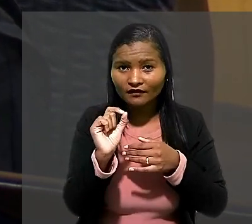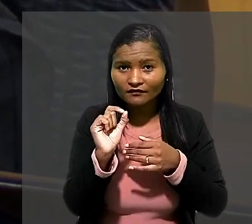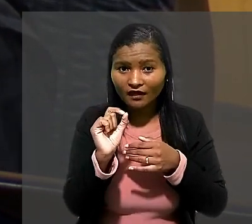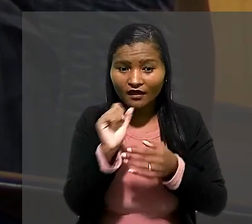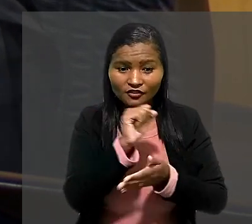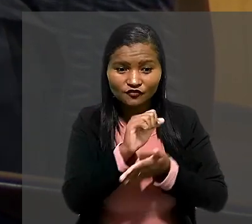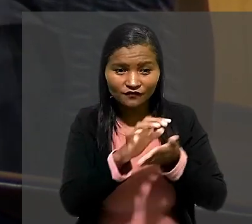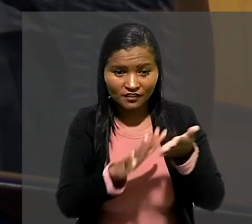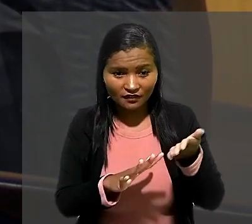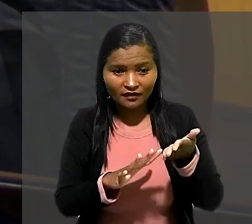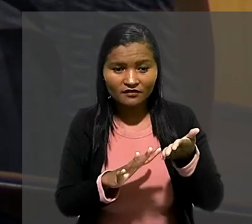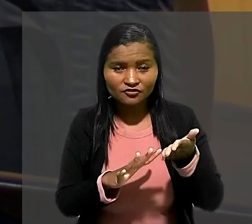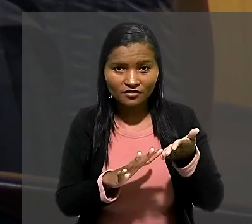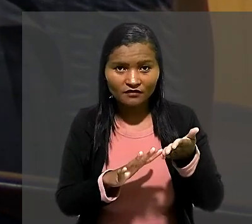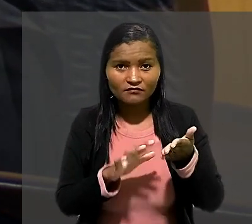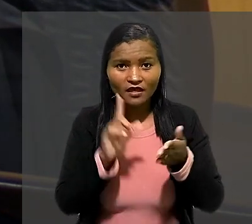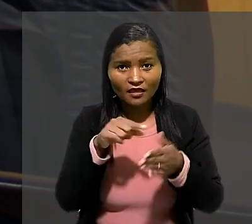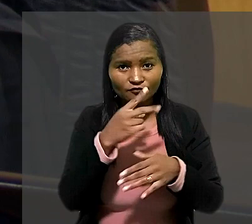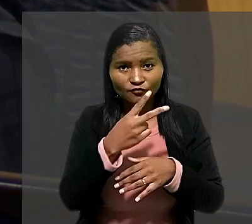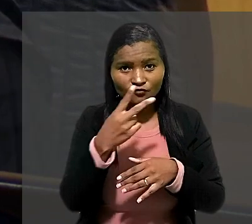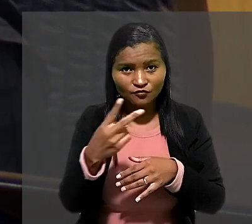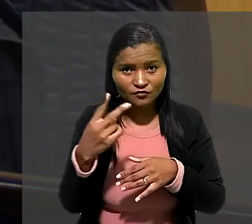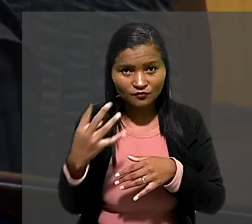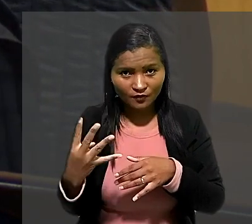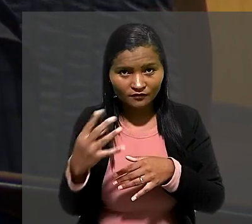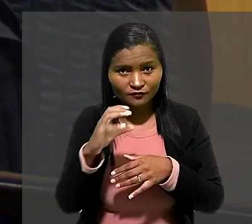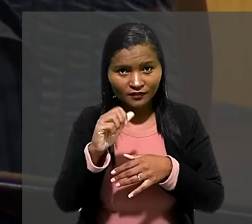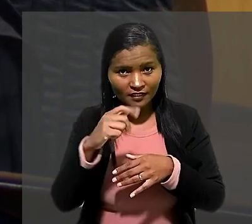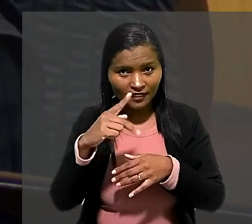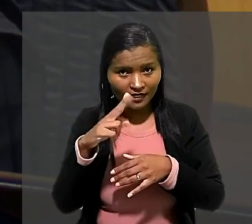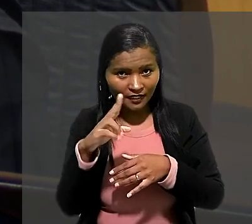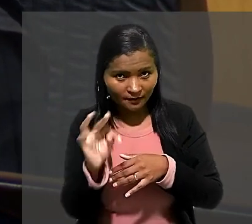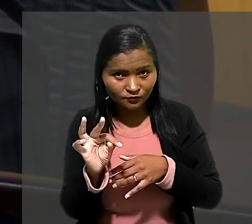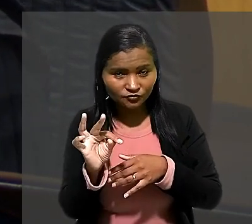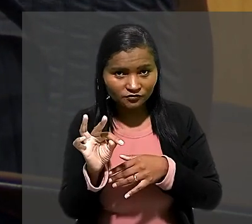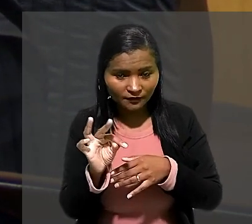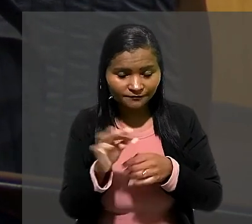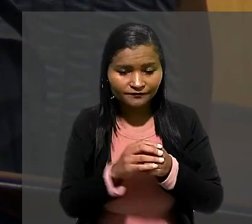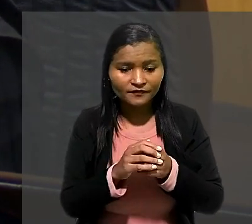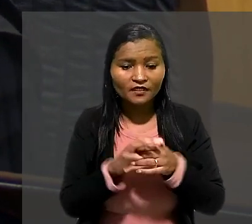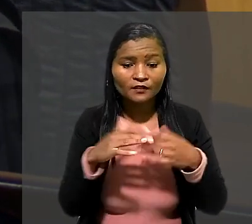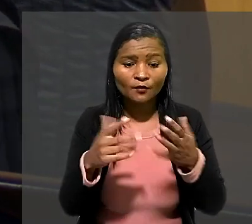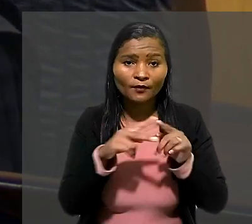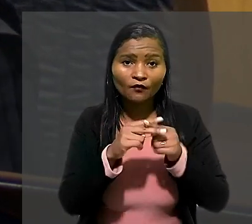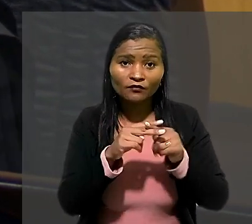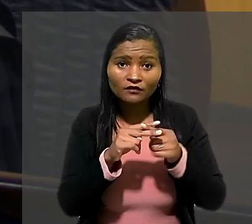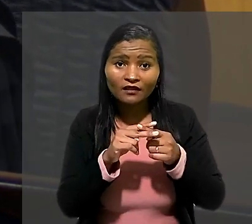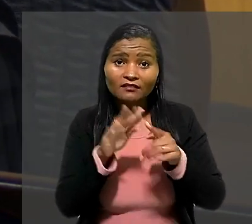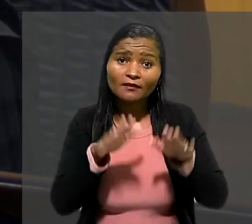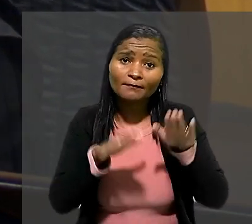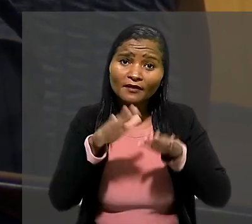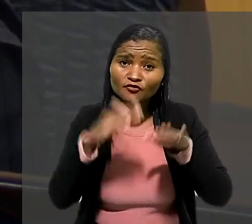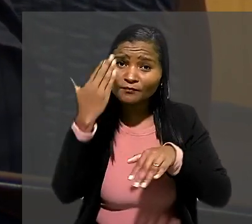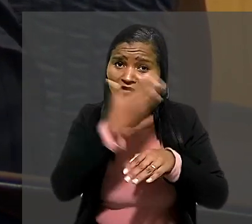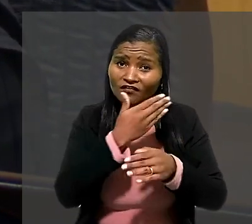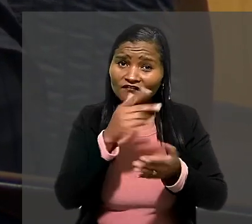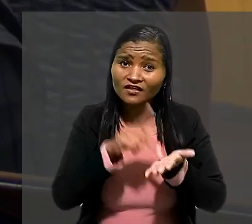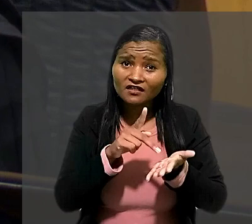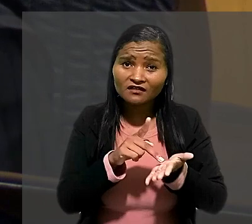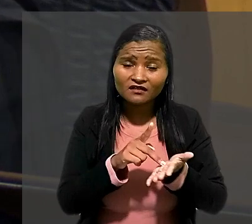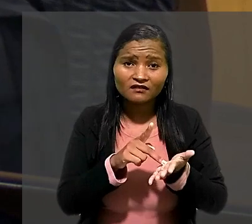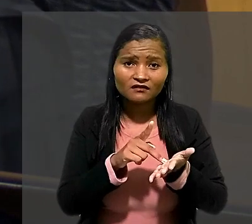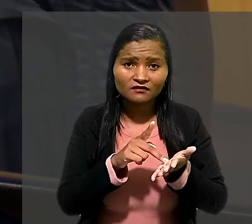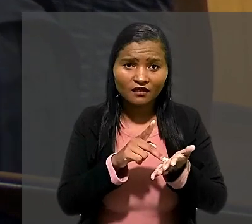que a atividade aqui é a do 224 caput. E ela diz assim, então, para a configuração, ela depende de